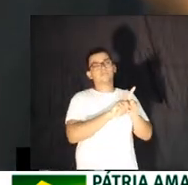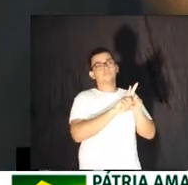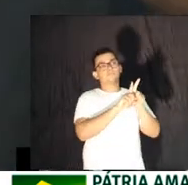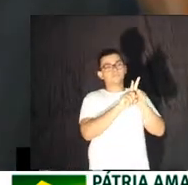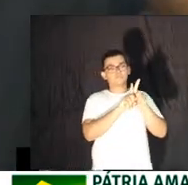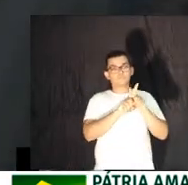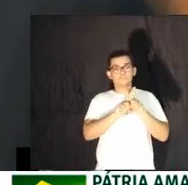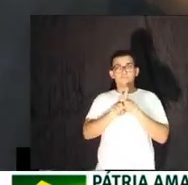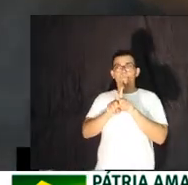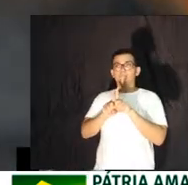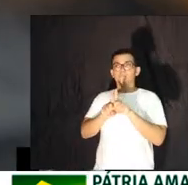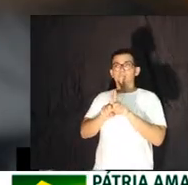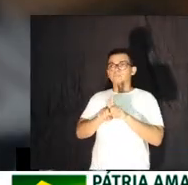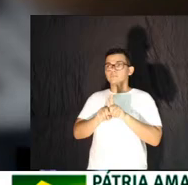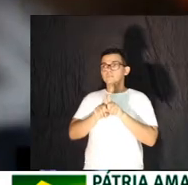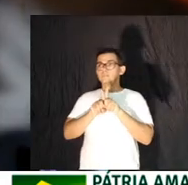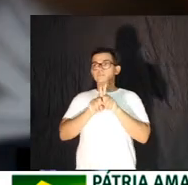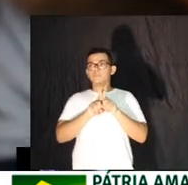forte.